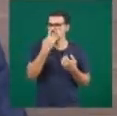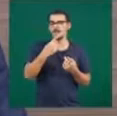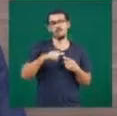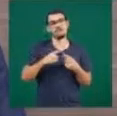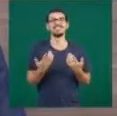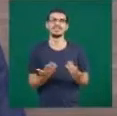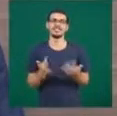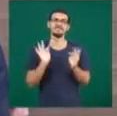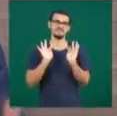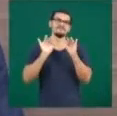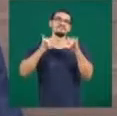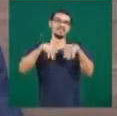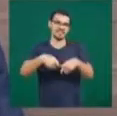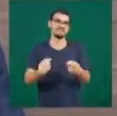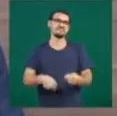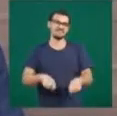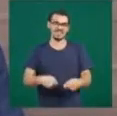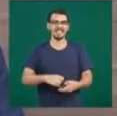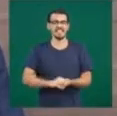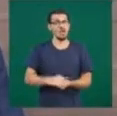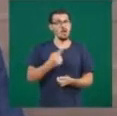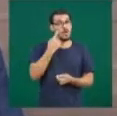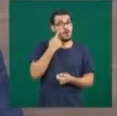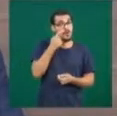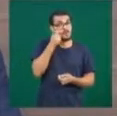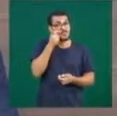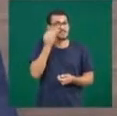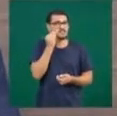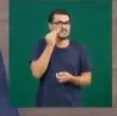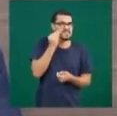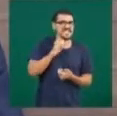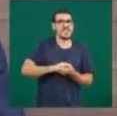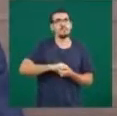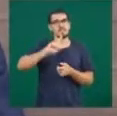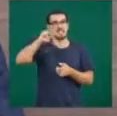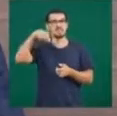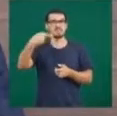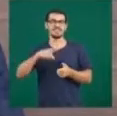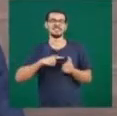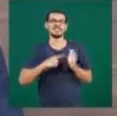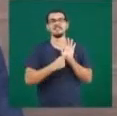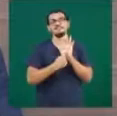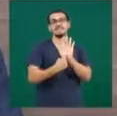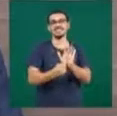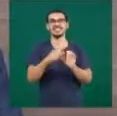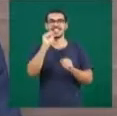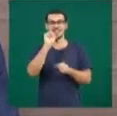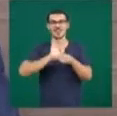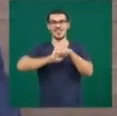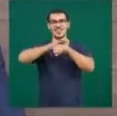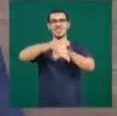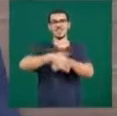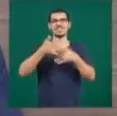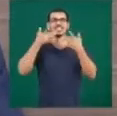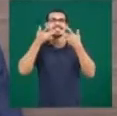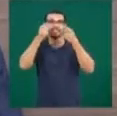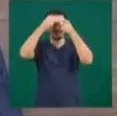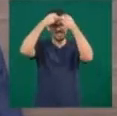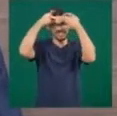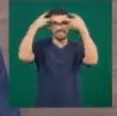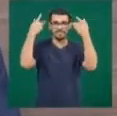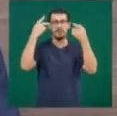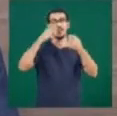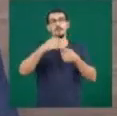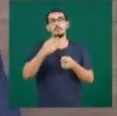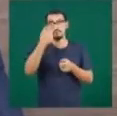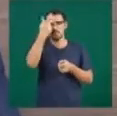telejornal. E é claro, ficou só um gostinho aqui pra você aí de casa. A apresentação, então, logo mais, às 8 da noite, no Teatro Municipal, e qualquer pessoa pode